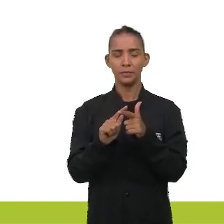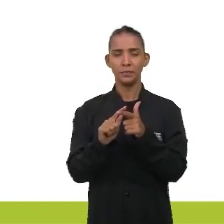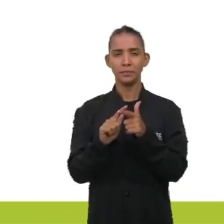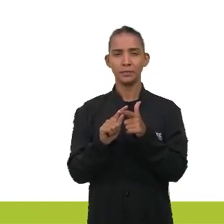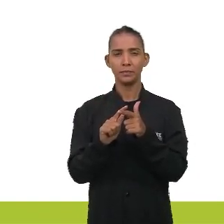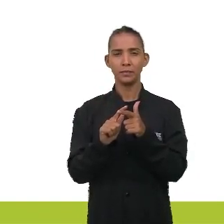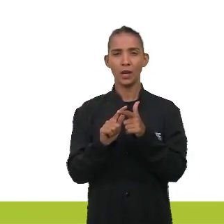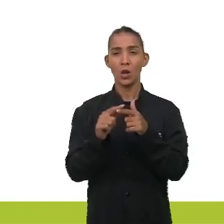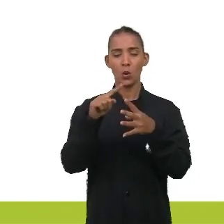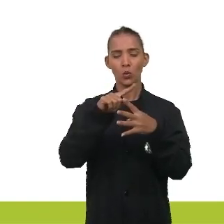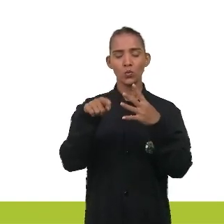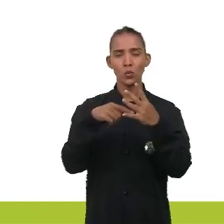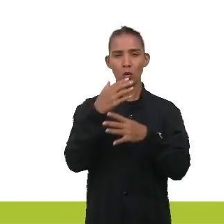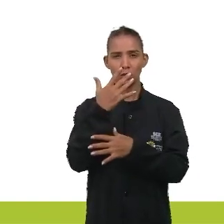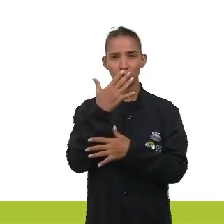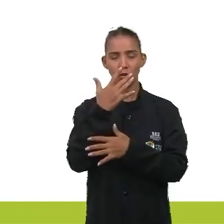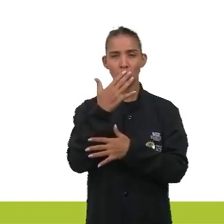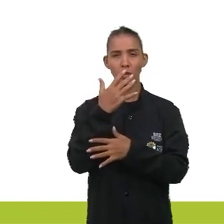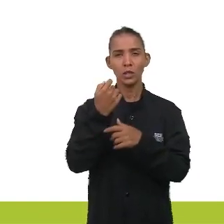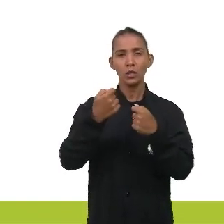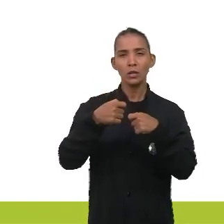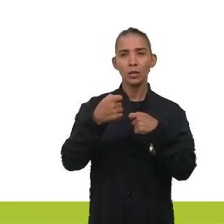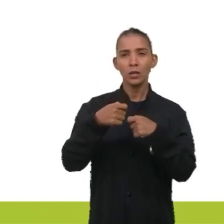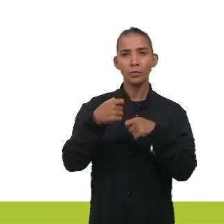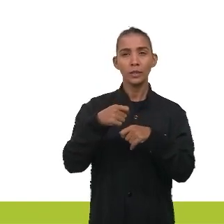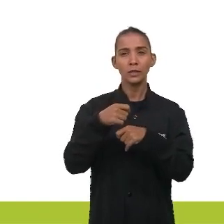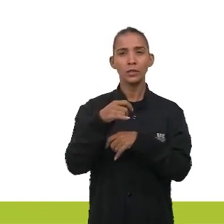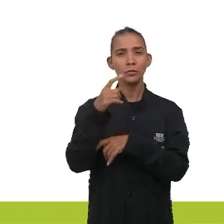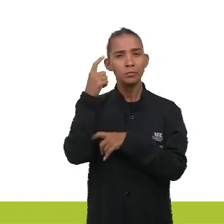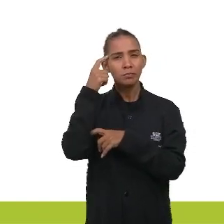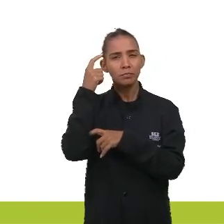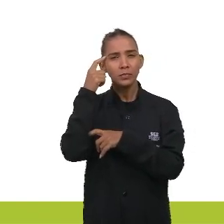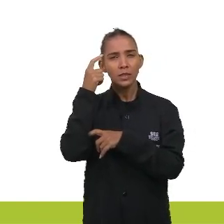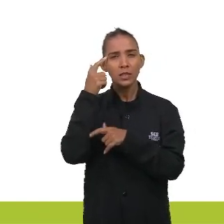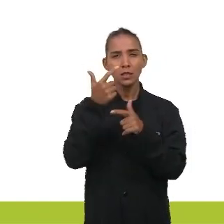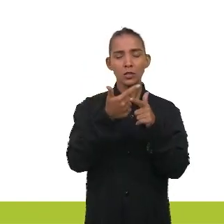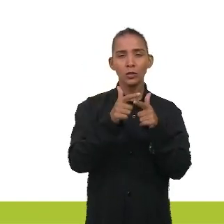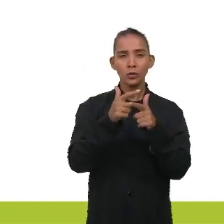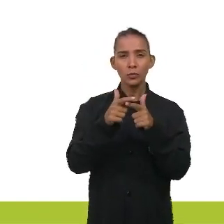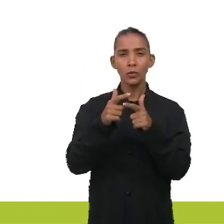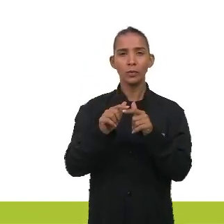para essas quatro cores, digamos assim, o problema original, sem nenhuma restrição,